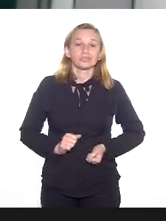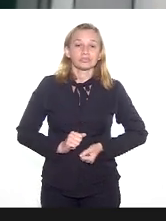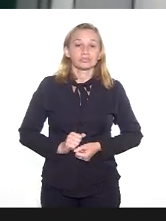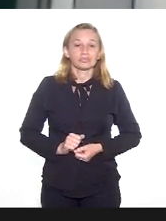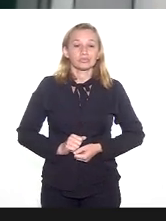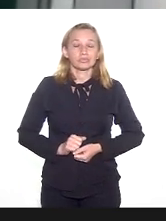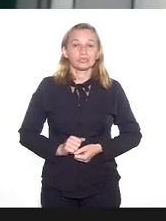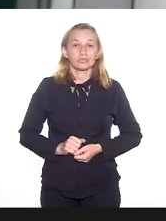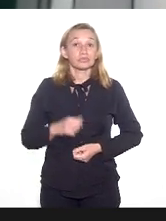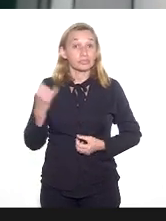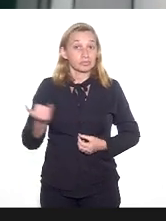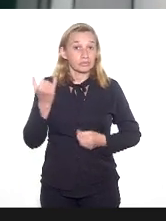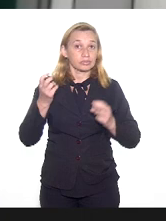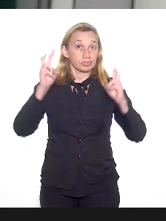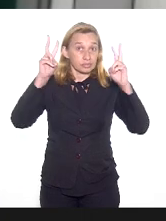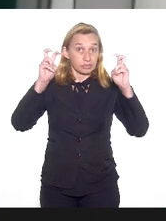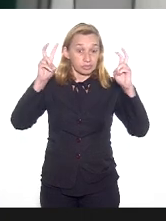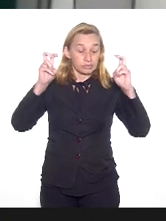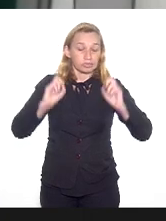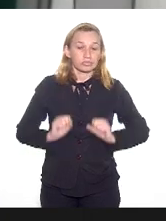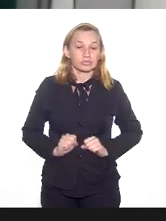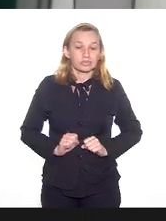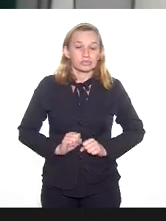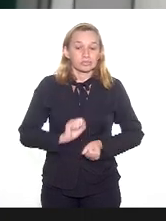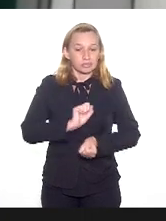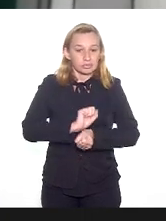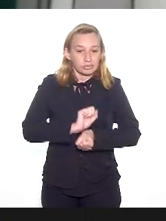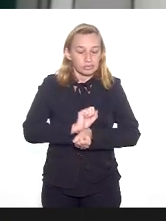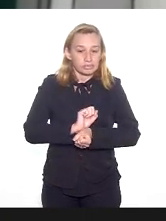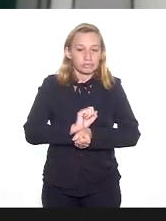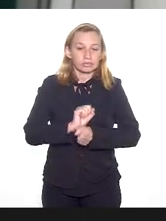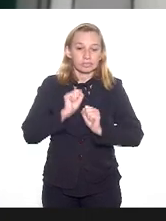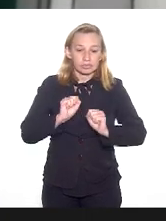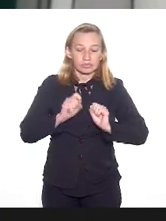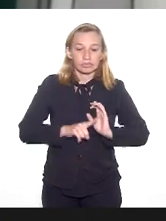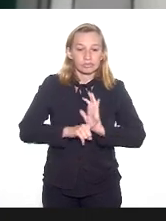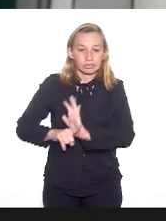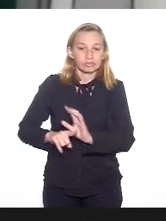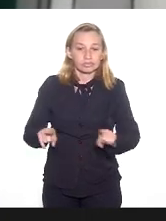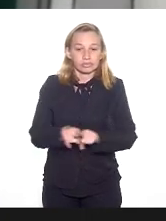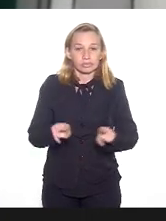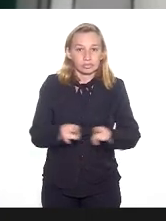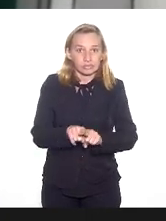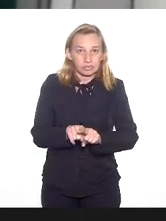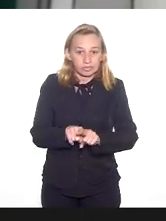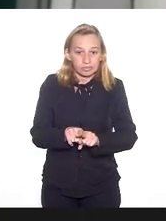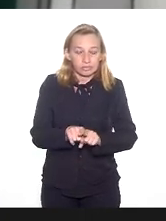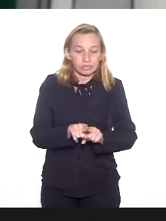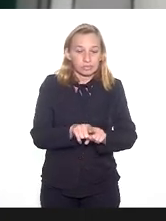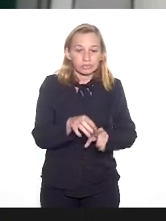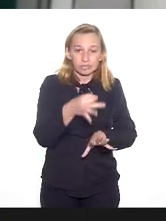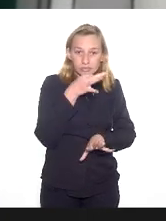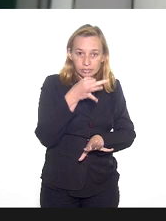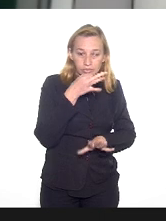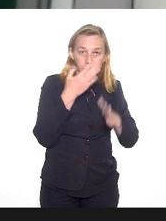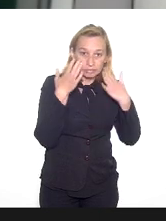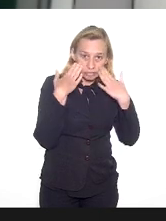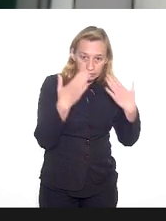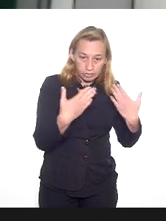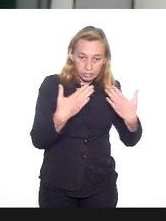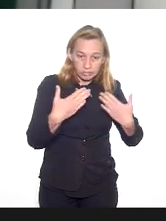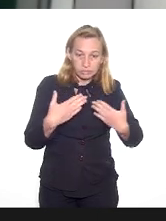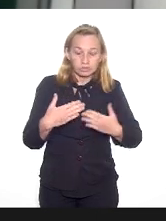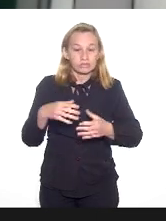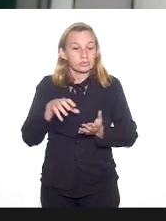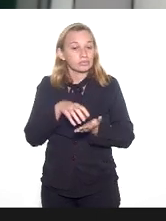desse tema, espero que a gente possa contribuir também com as recomendações e sugestões que nós apresentamos para